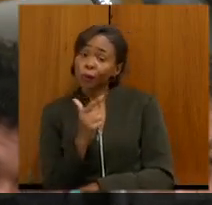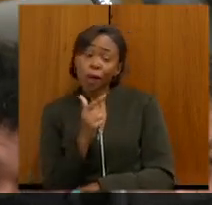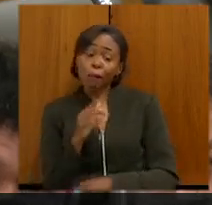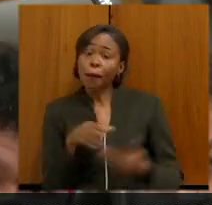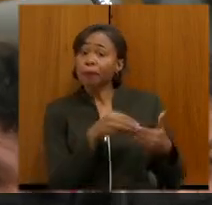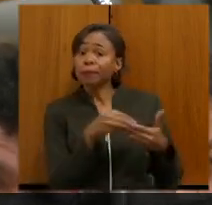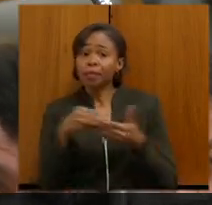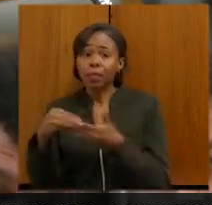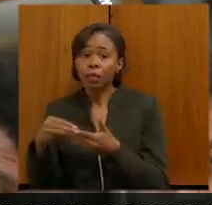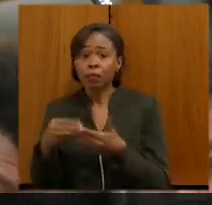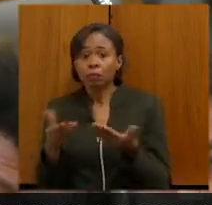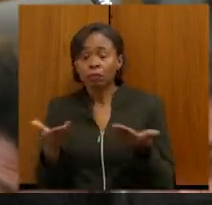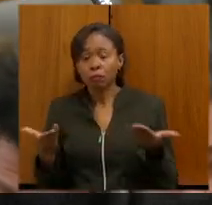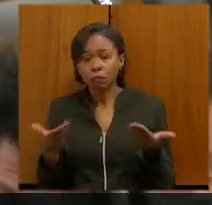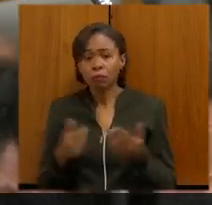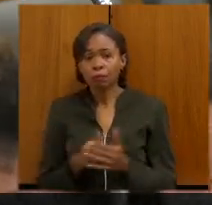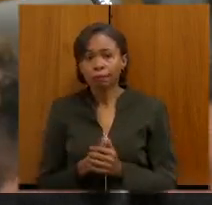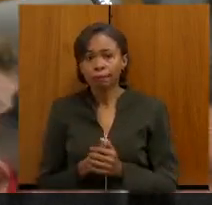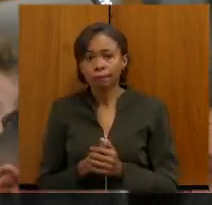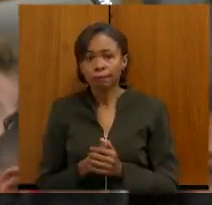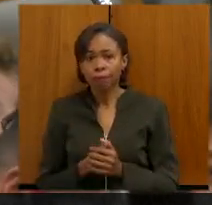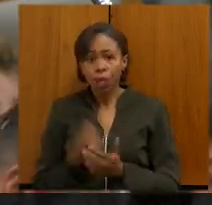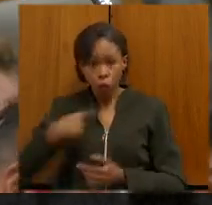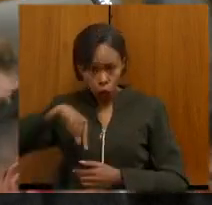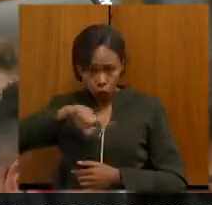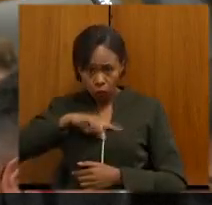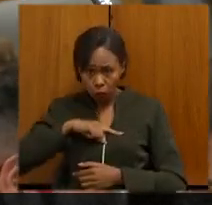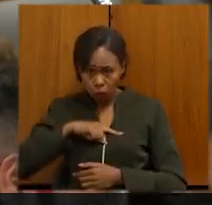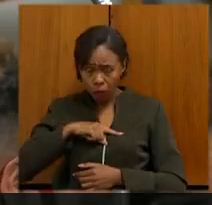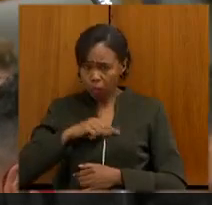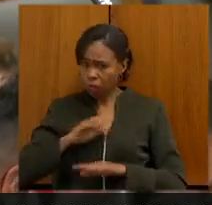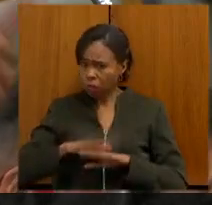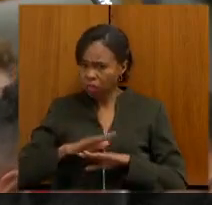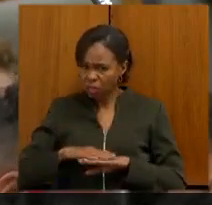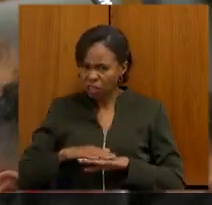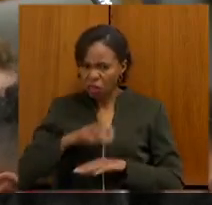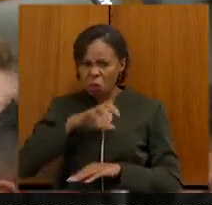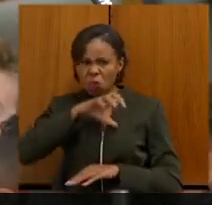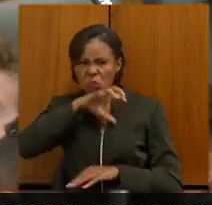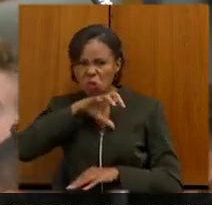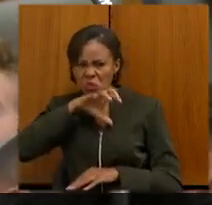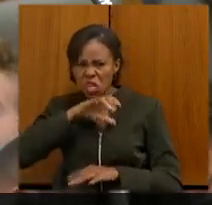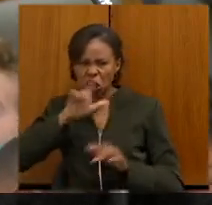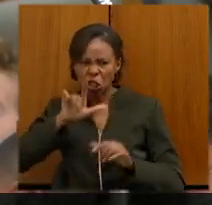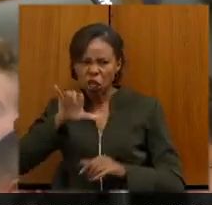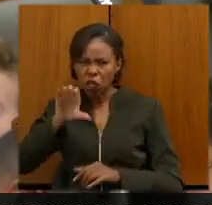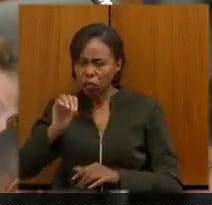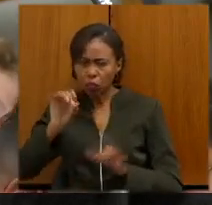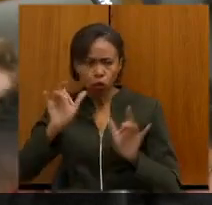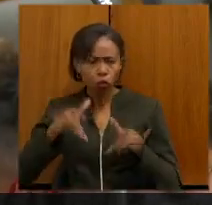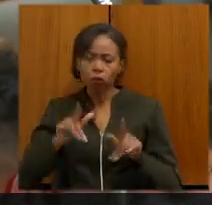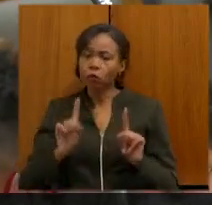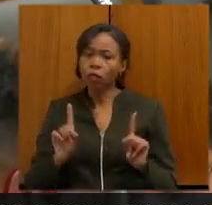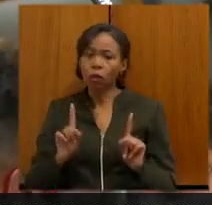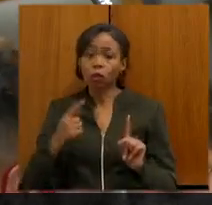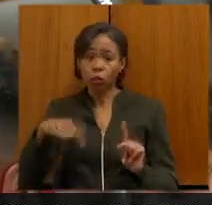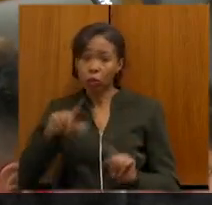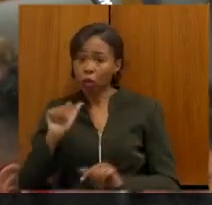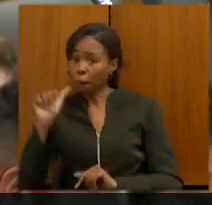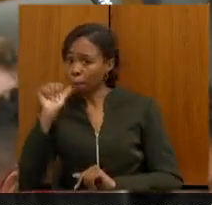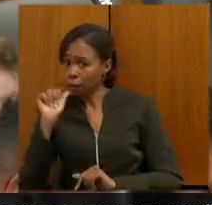droga ou álcool então a gente mas tipo de bicho esse tipo de lixo a gente não só bebe